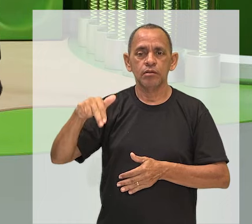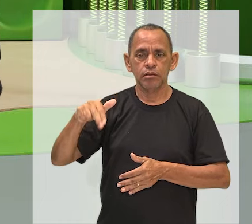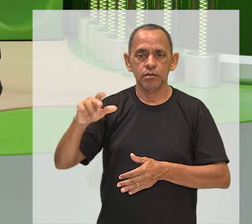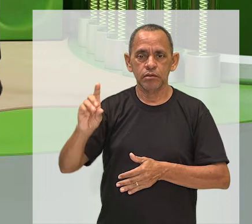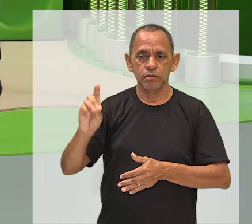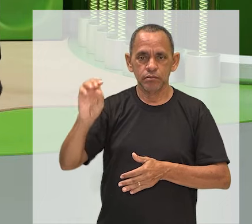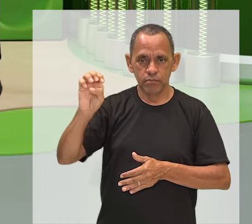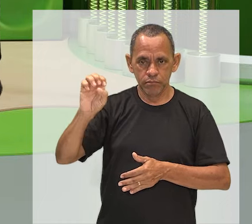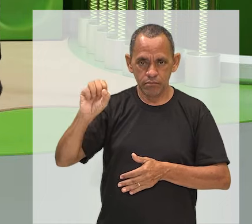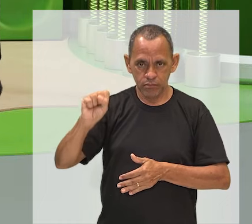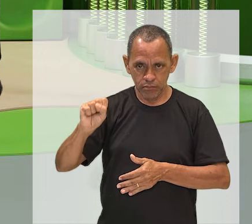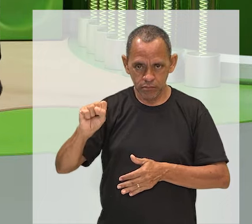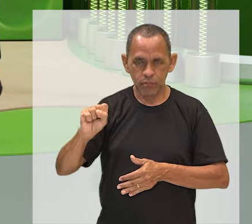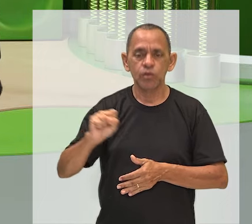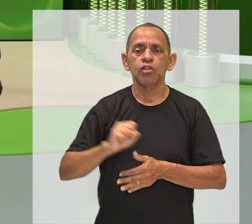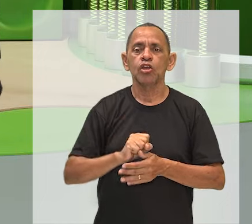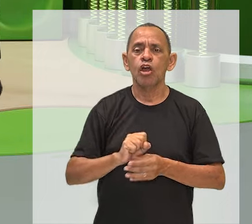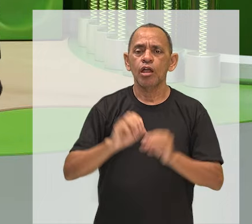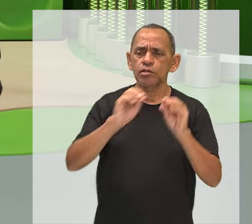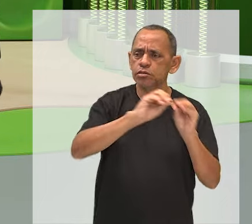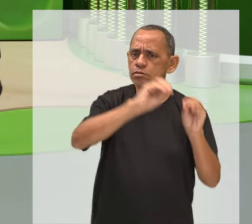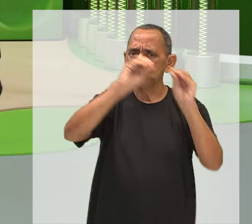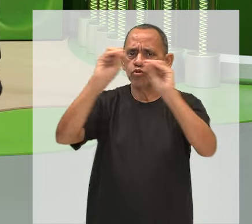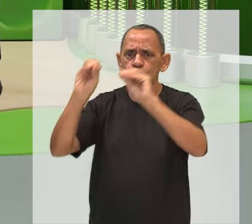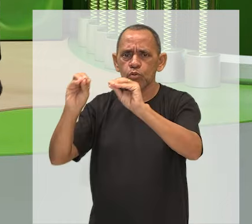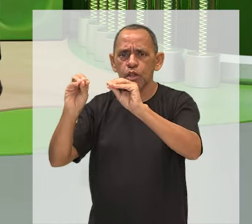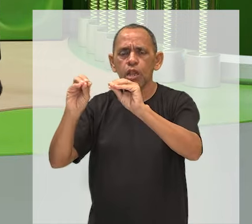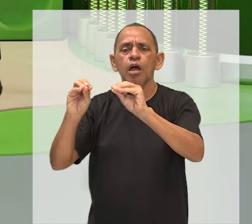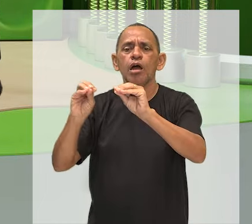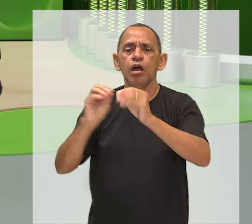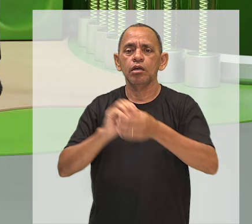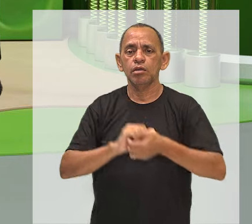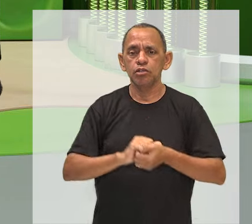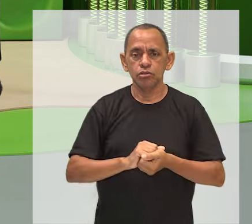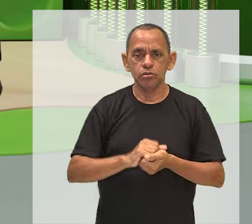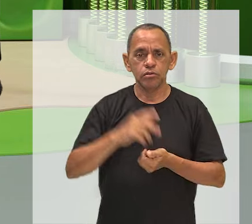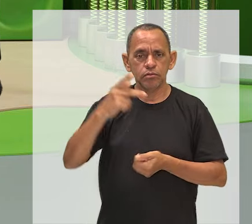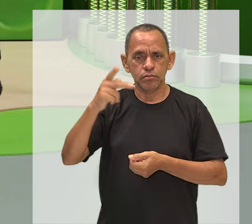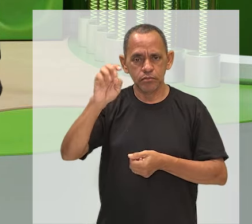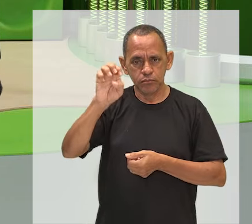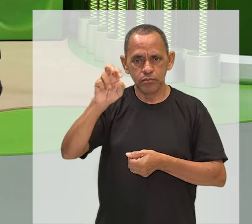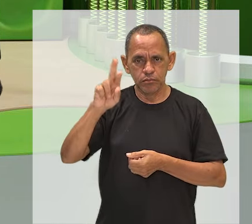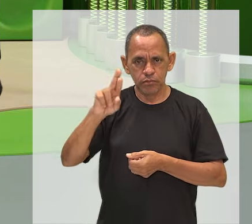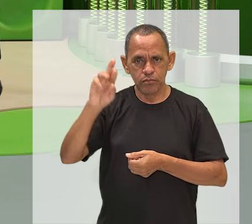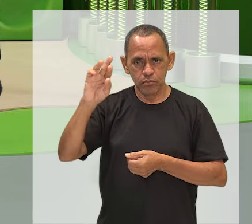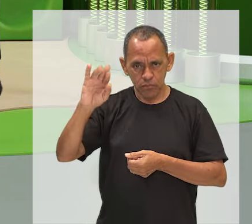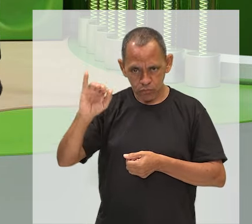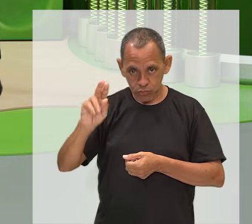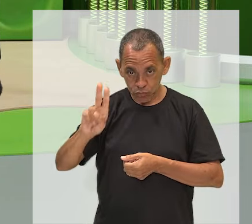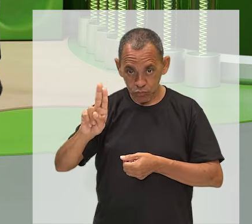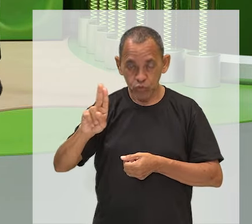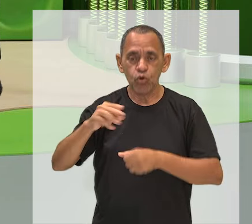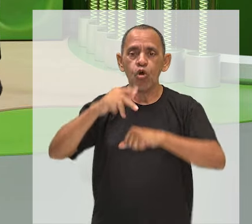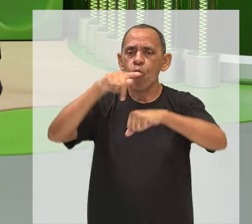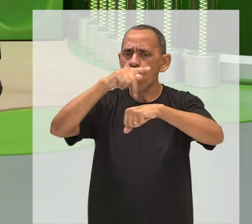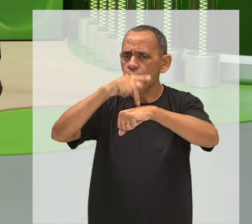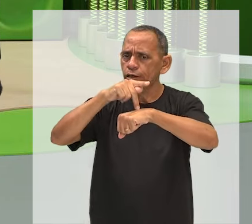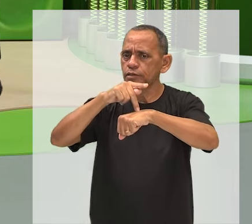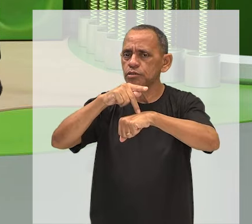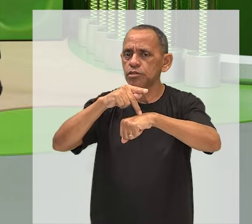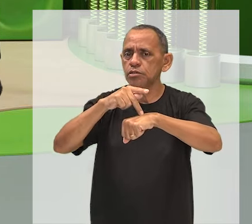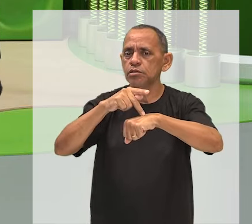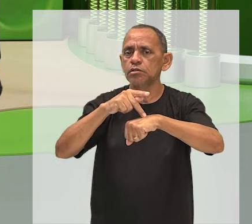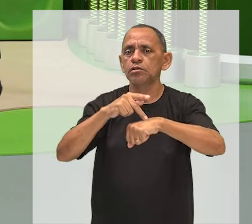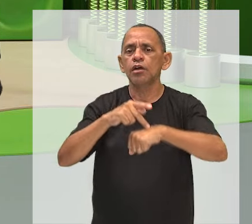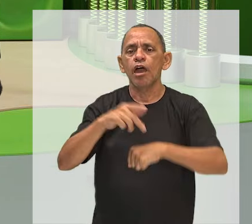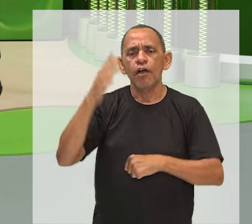vão em direção ali à Cordilheira dos Andes, localizada no Peru, e elas vão dar de encontro com essas cordilheiras. E aí